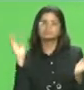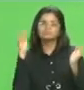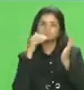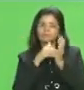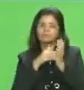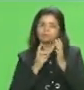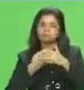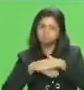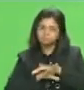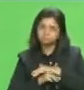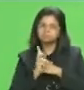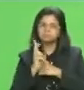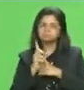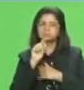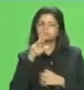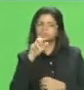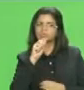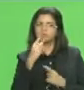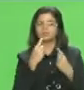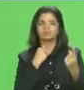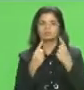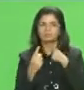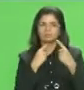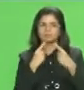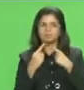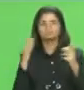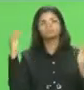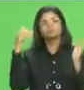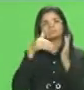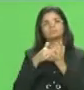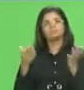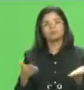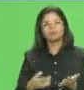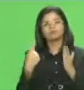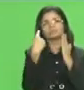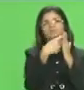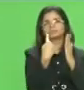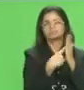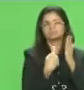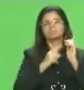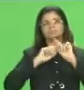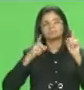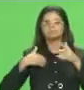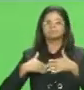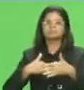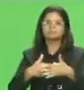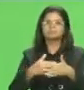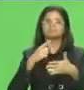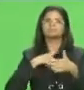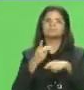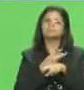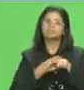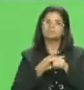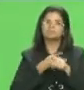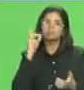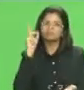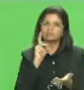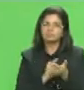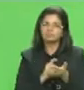tradicional debate, TV Guará. Encerramos este programa, mas prosseguimos, na busca da verdade,